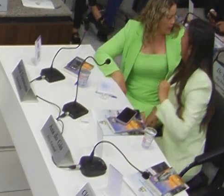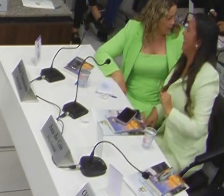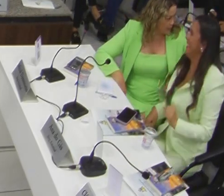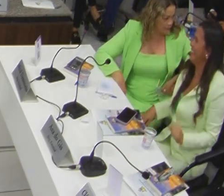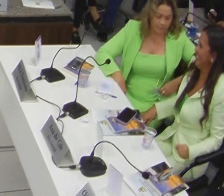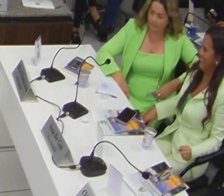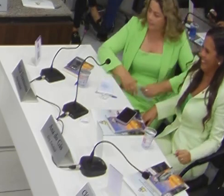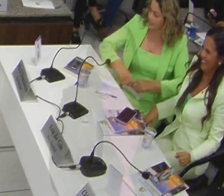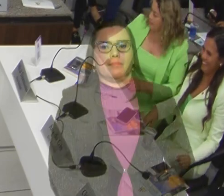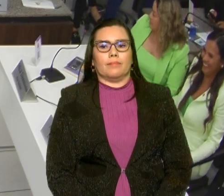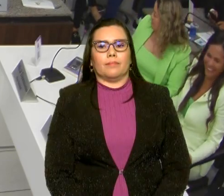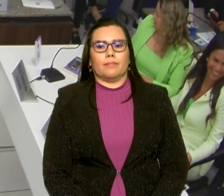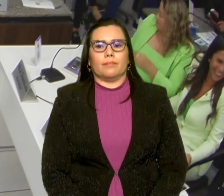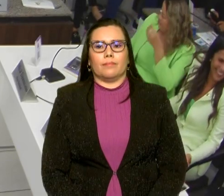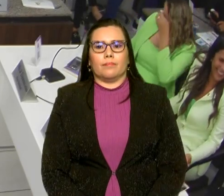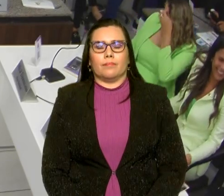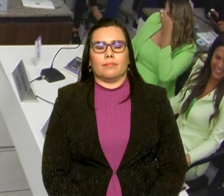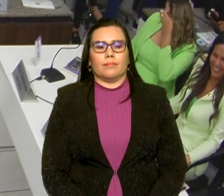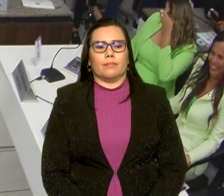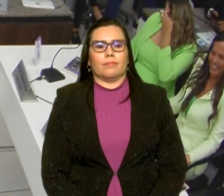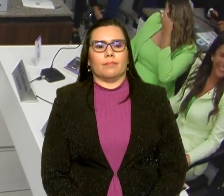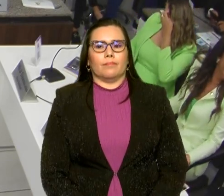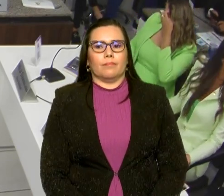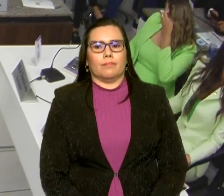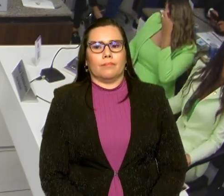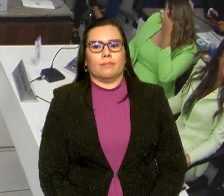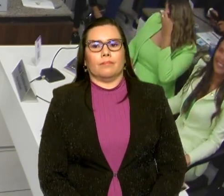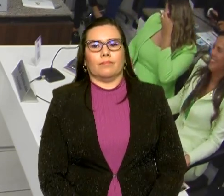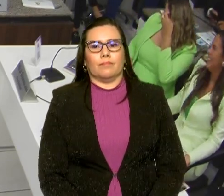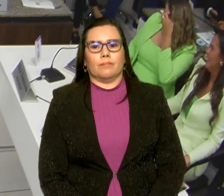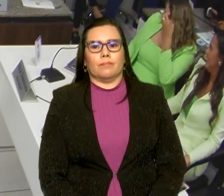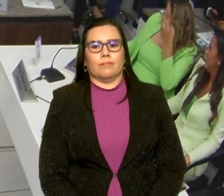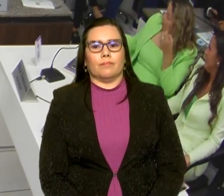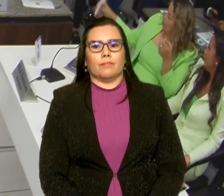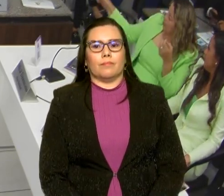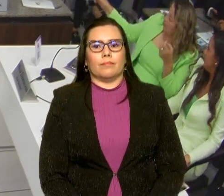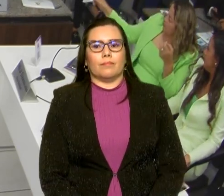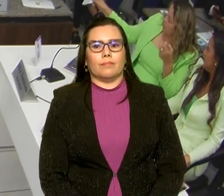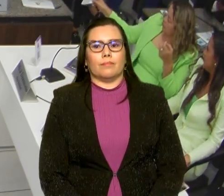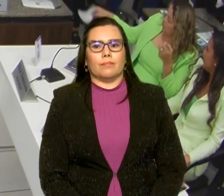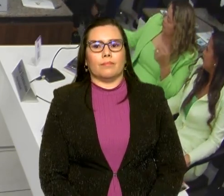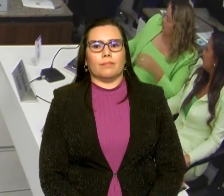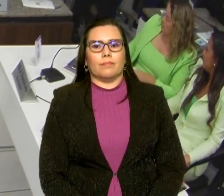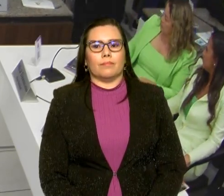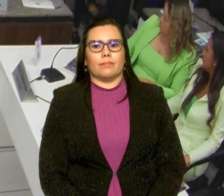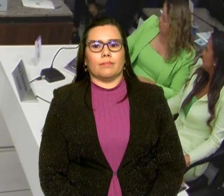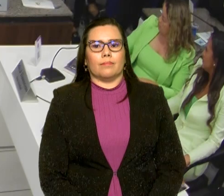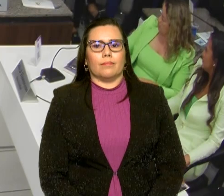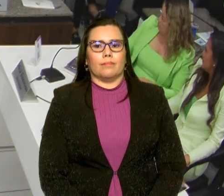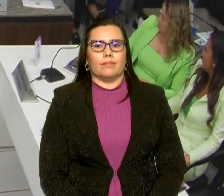Ok. 5 minutos e sem a par.